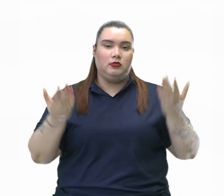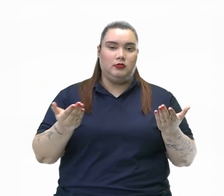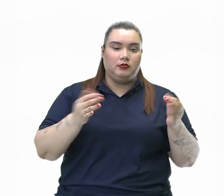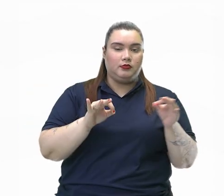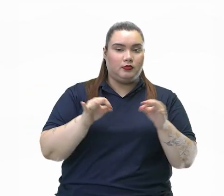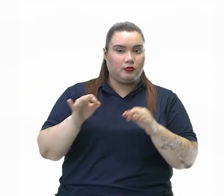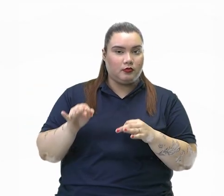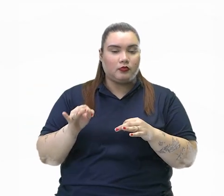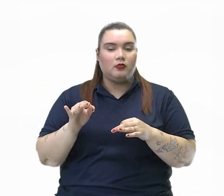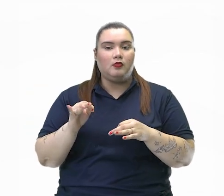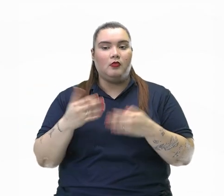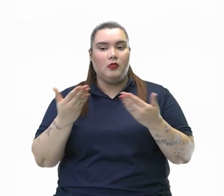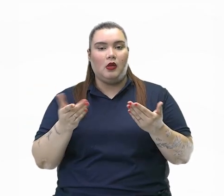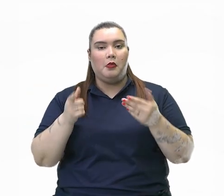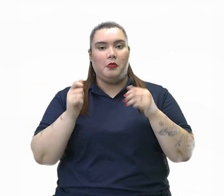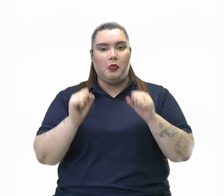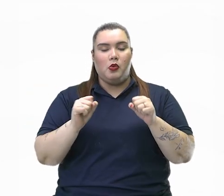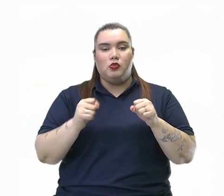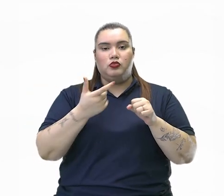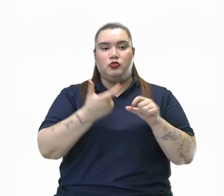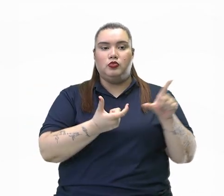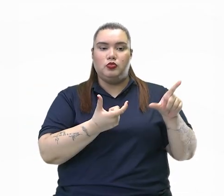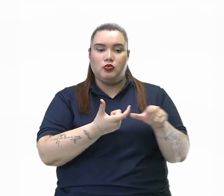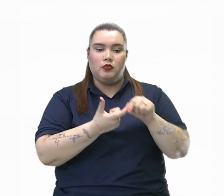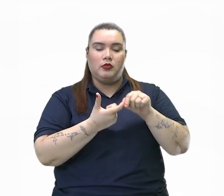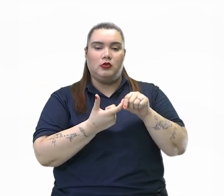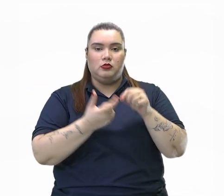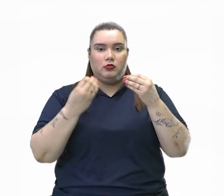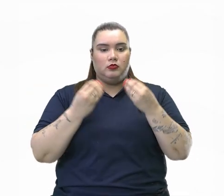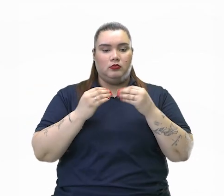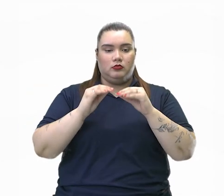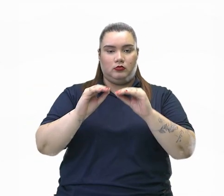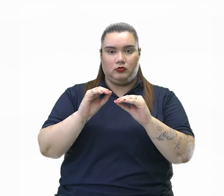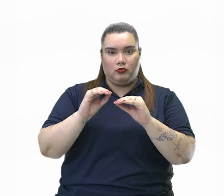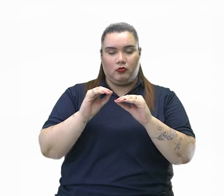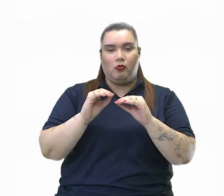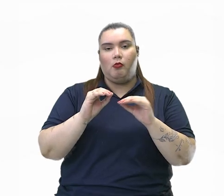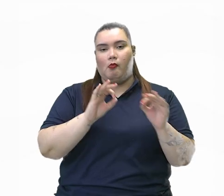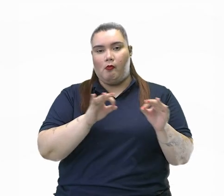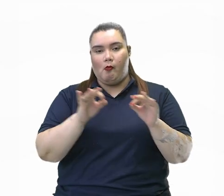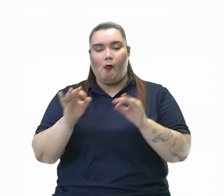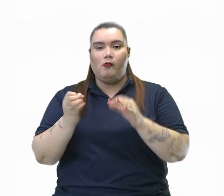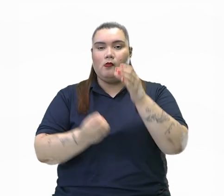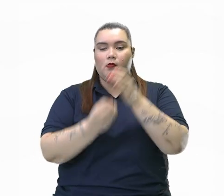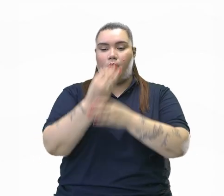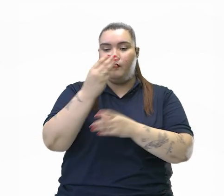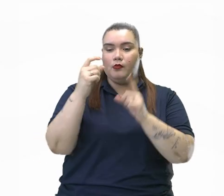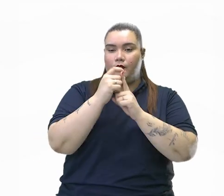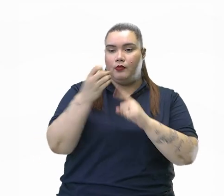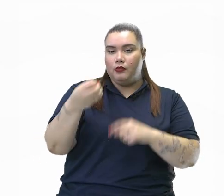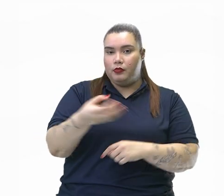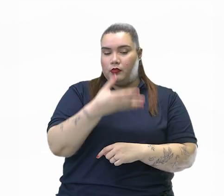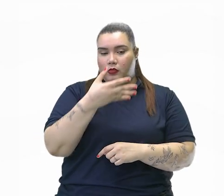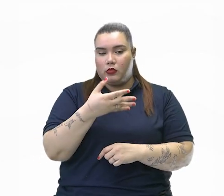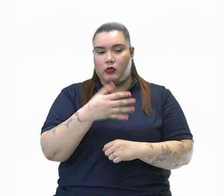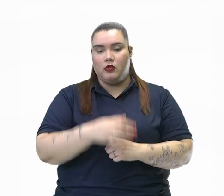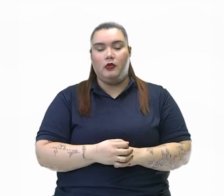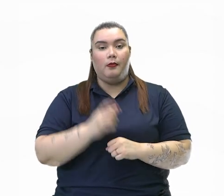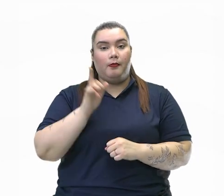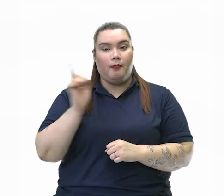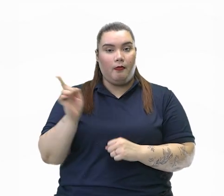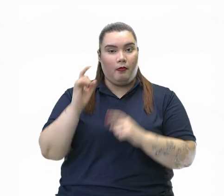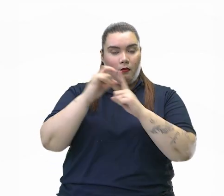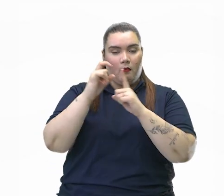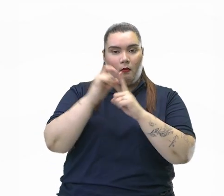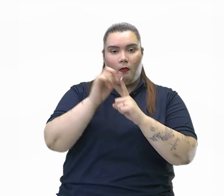nas costas. Então, ela pode ser utilizada como um sufixo para formar uma outra palavrinha, tá? Ache, então, refere-se a